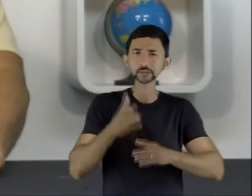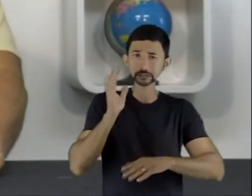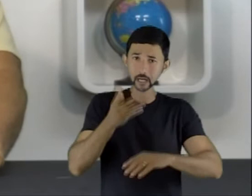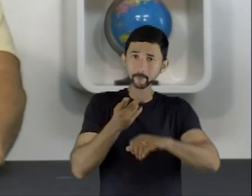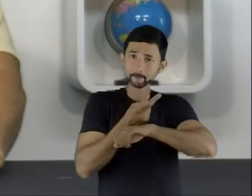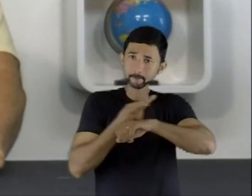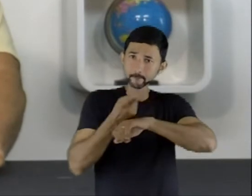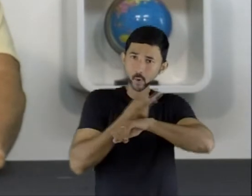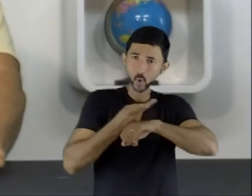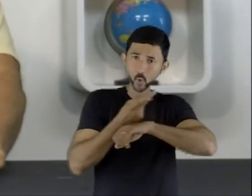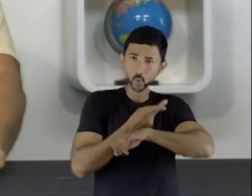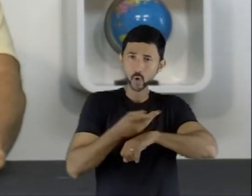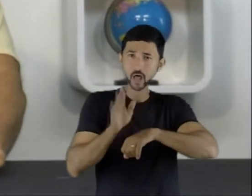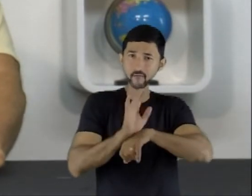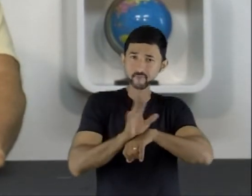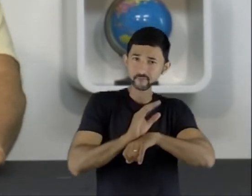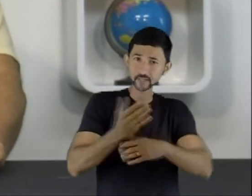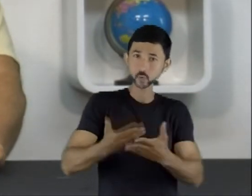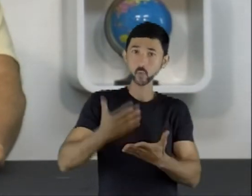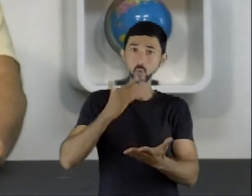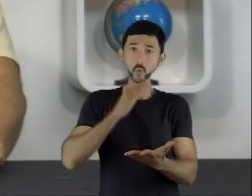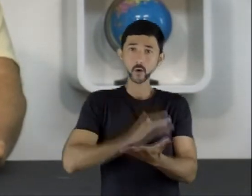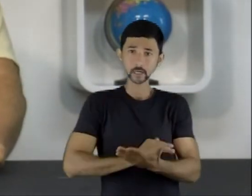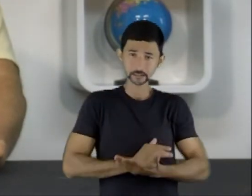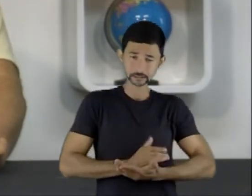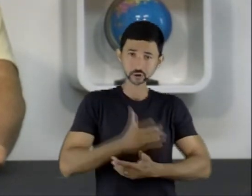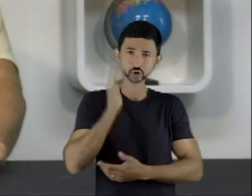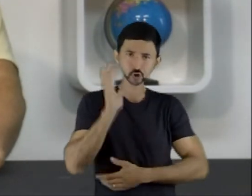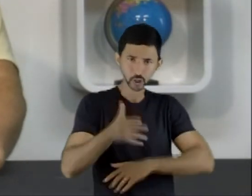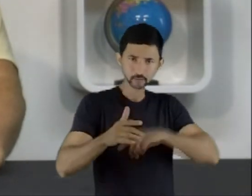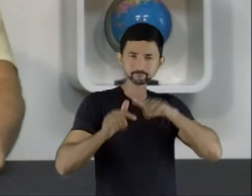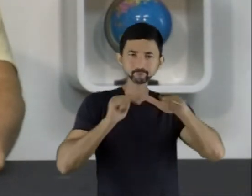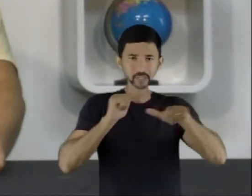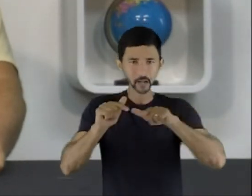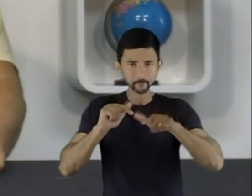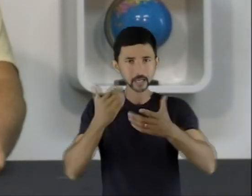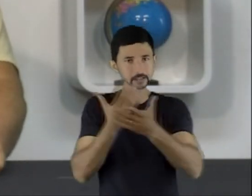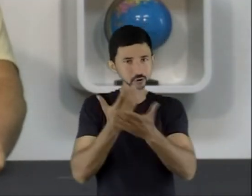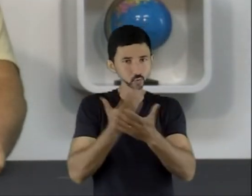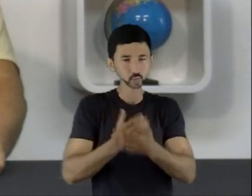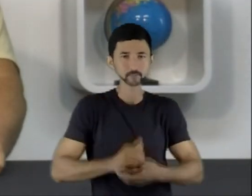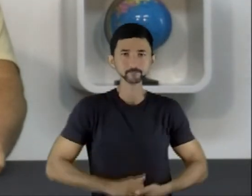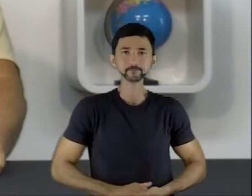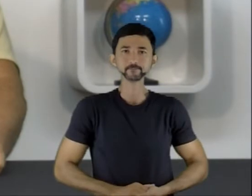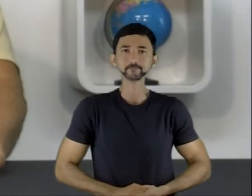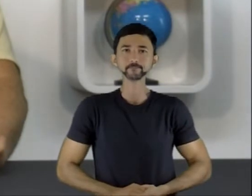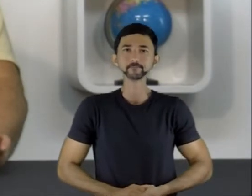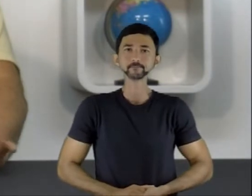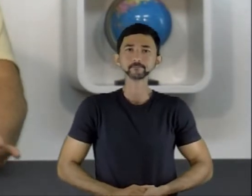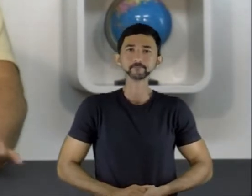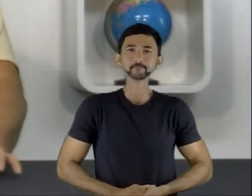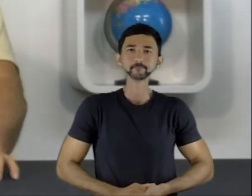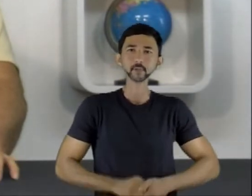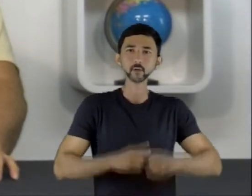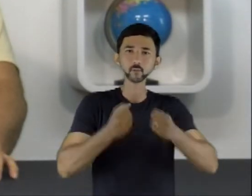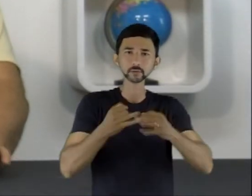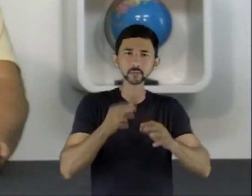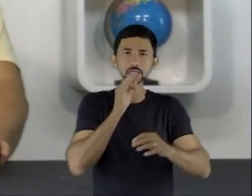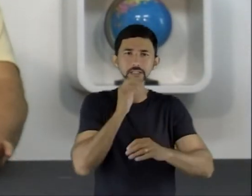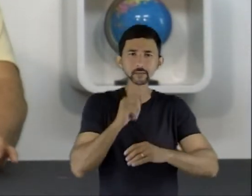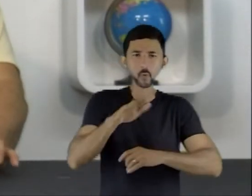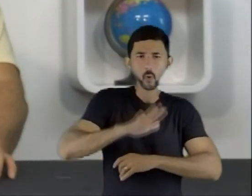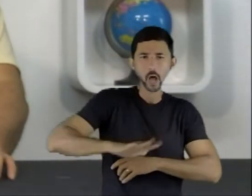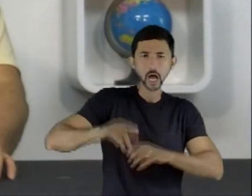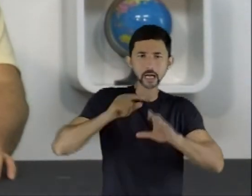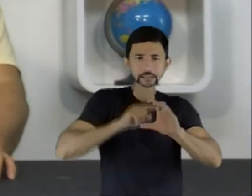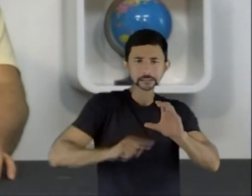buscar aqui um vídeo anterior a esse que a gente fala de setor circular, certo? A gente fala da área do círculo,